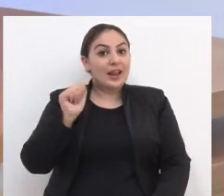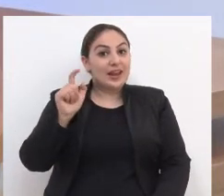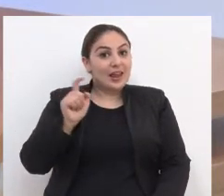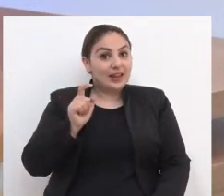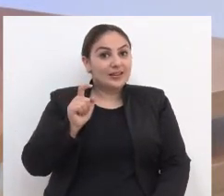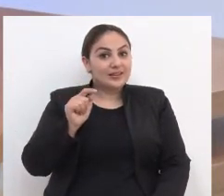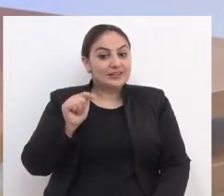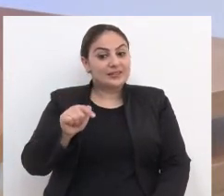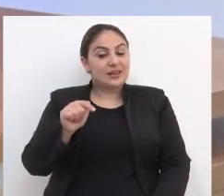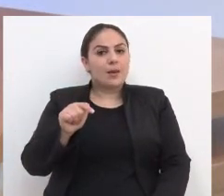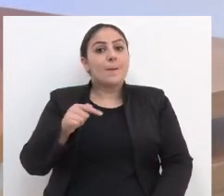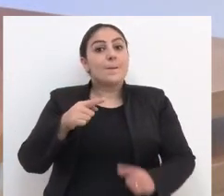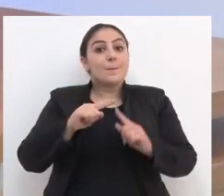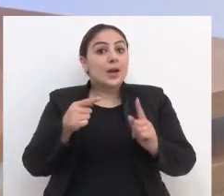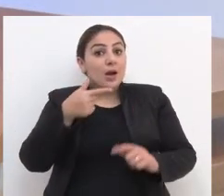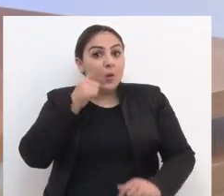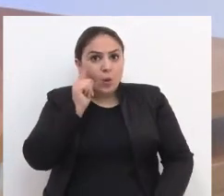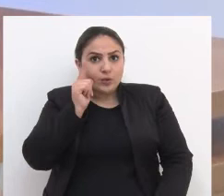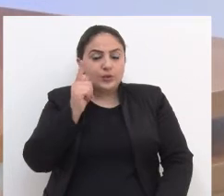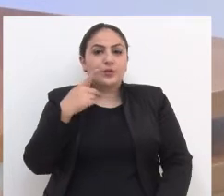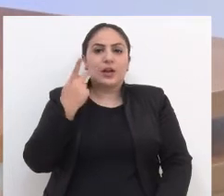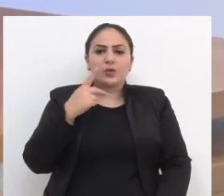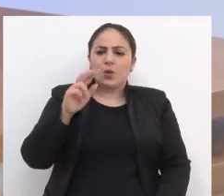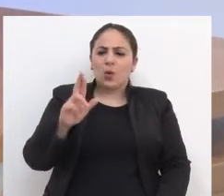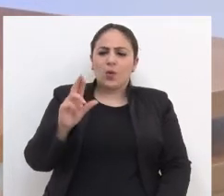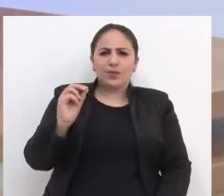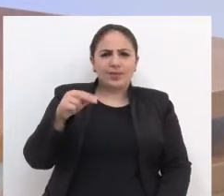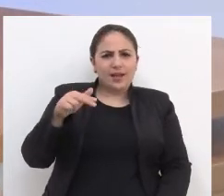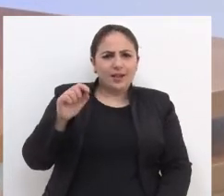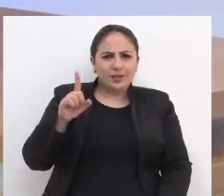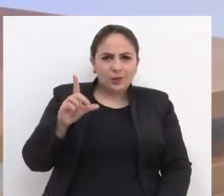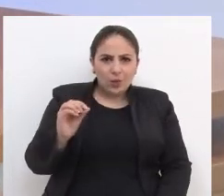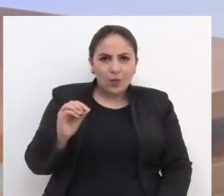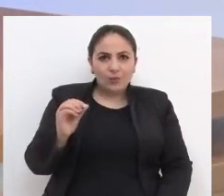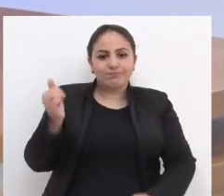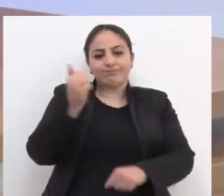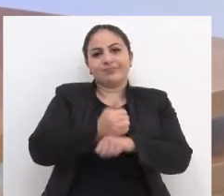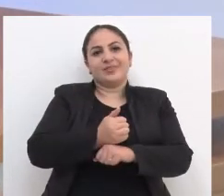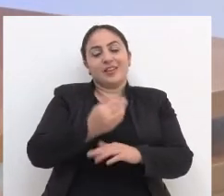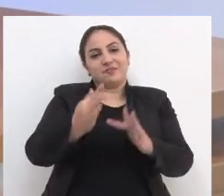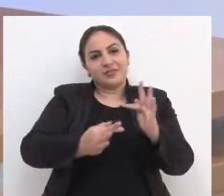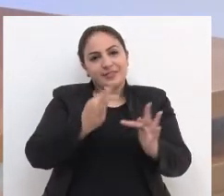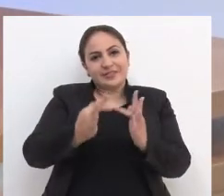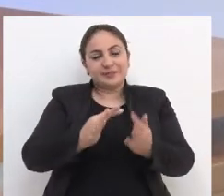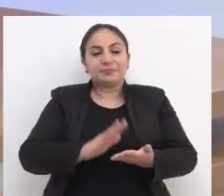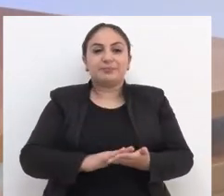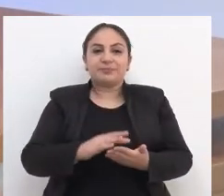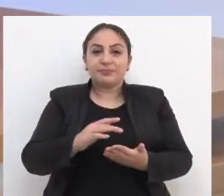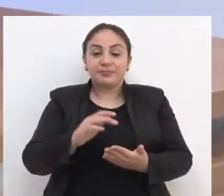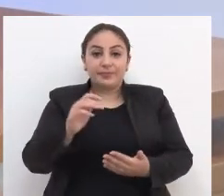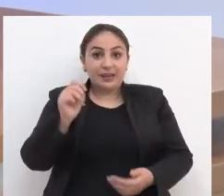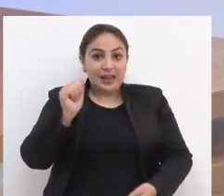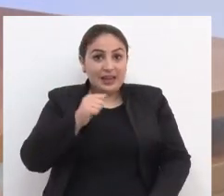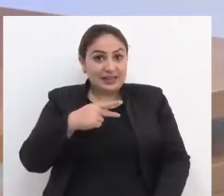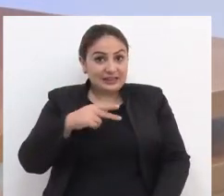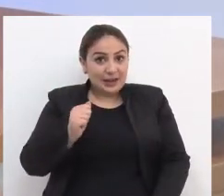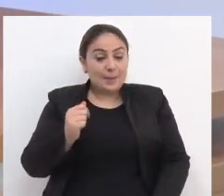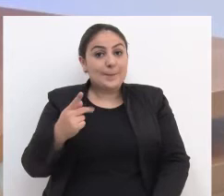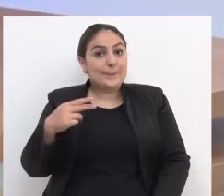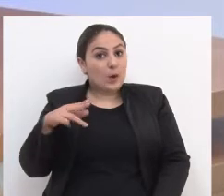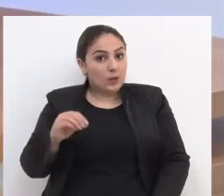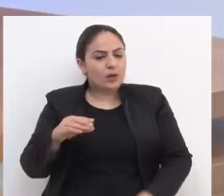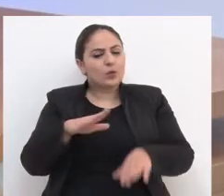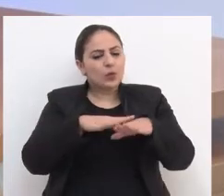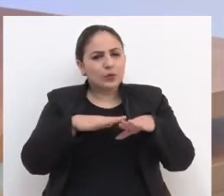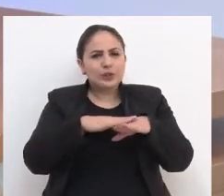Necker, mas ontem Ronaldo Rosa assumiu oficialmente a função. A jornalista Ana Paula Koenemann